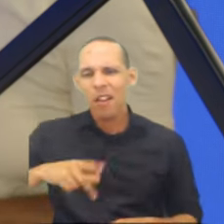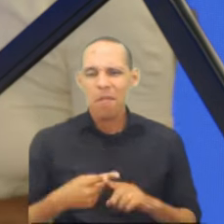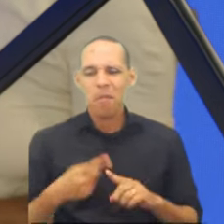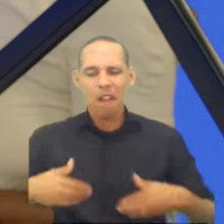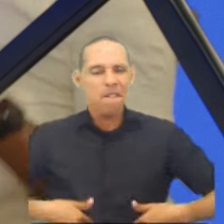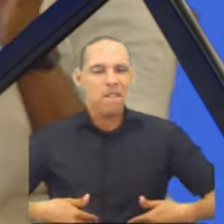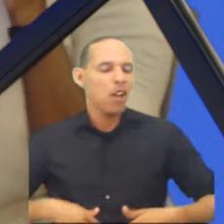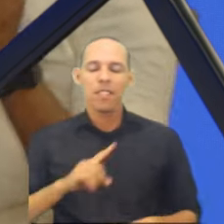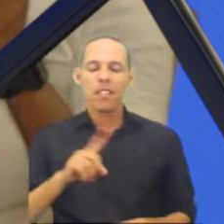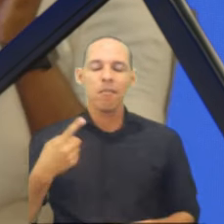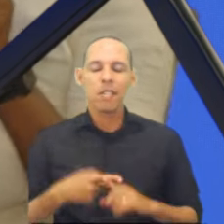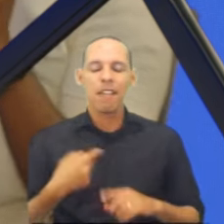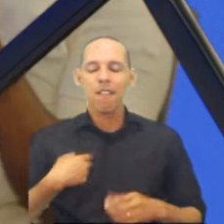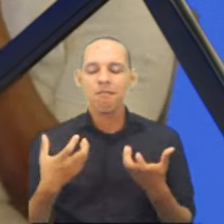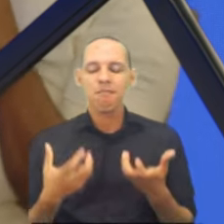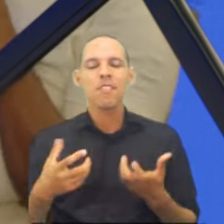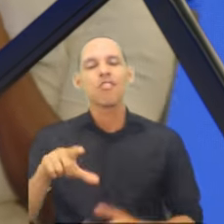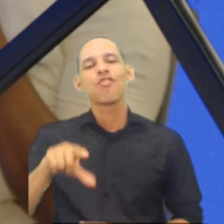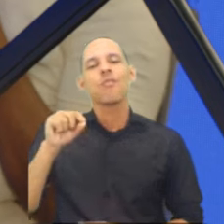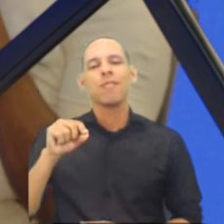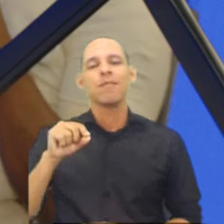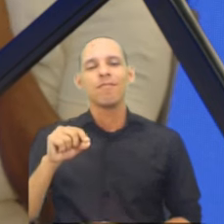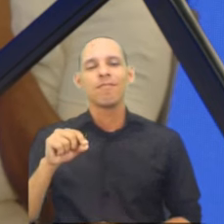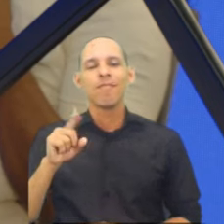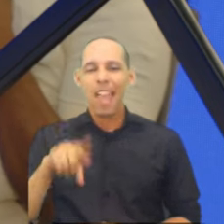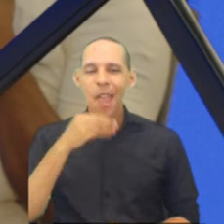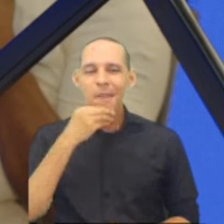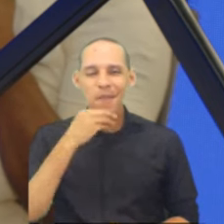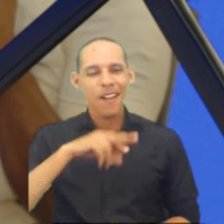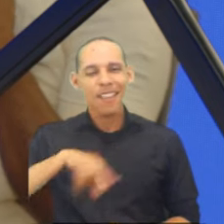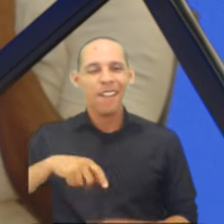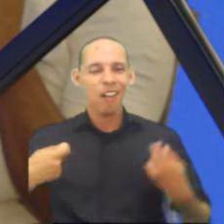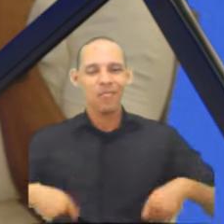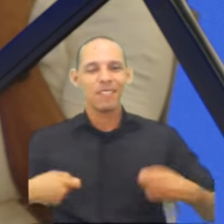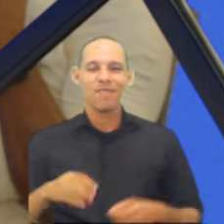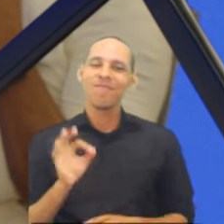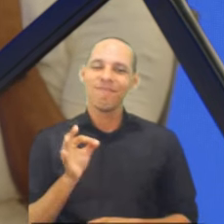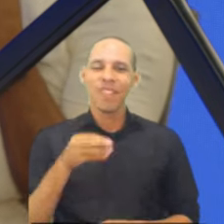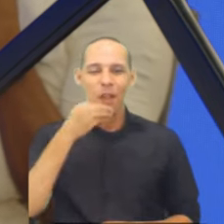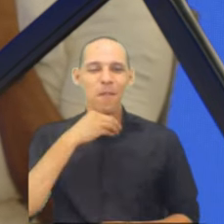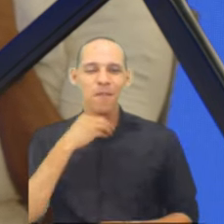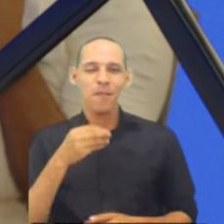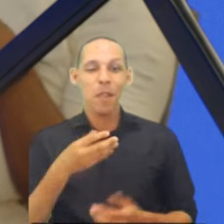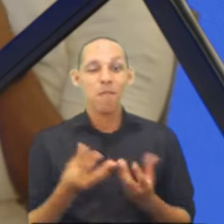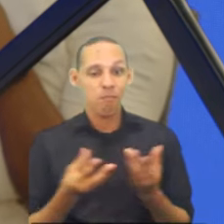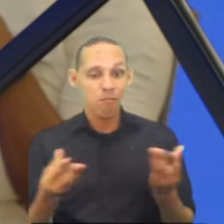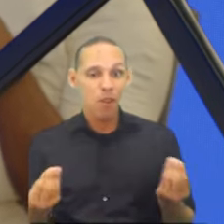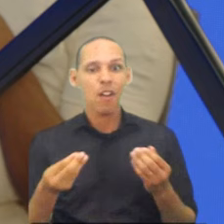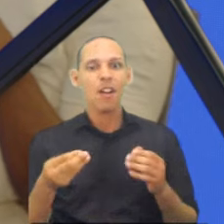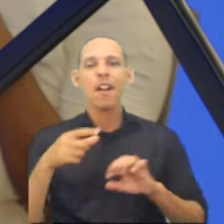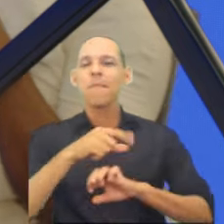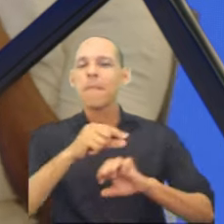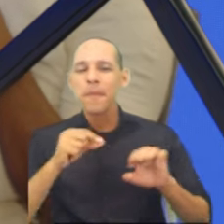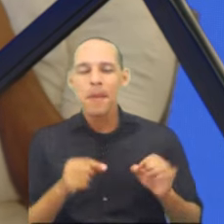fome eu acho que esse para mim é o grande ponto tem que ser uma oportunidade não uma necessidade oport e muita gente prende